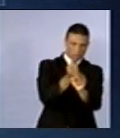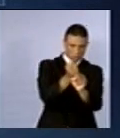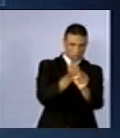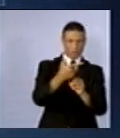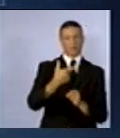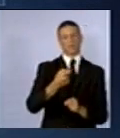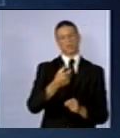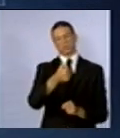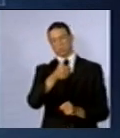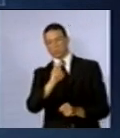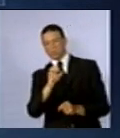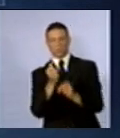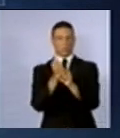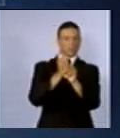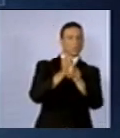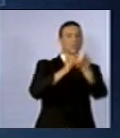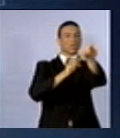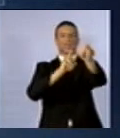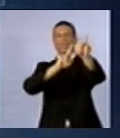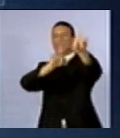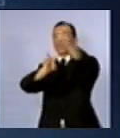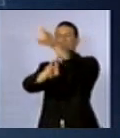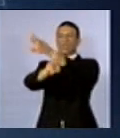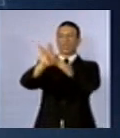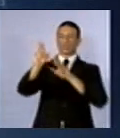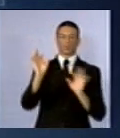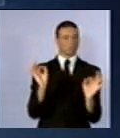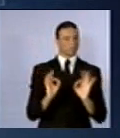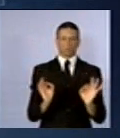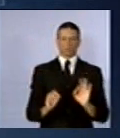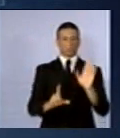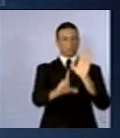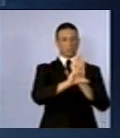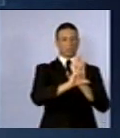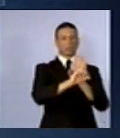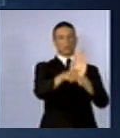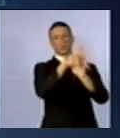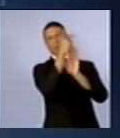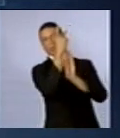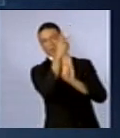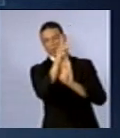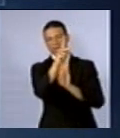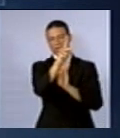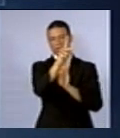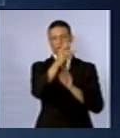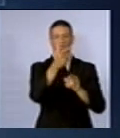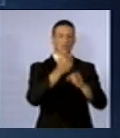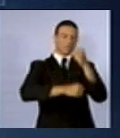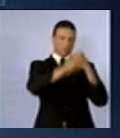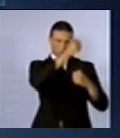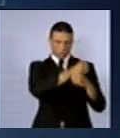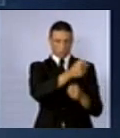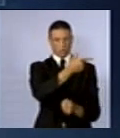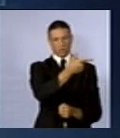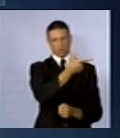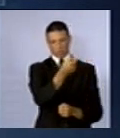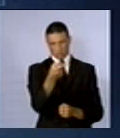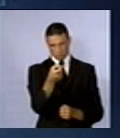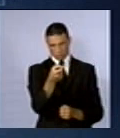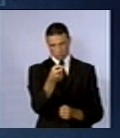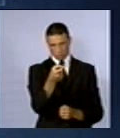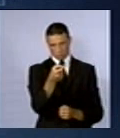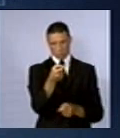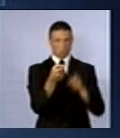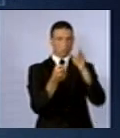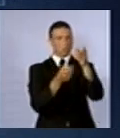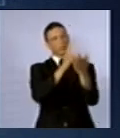não houve uma mudança importante em função dessa legislação suíça, a Ordenança Suíça de 2000, com relação